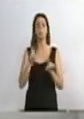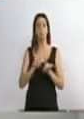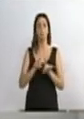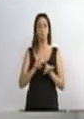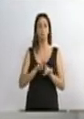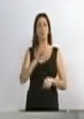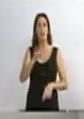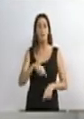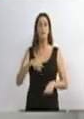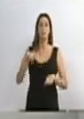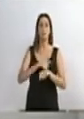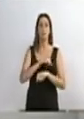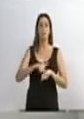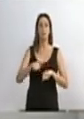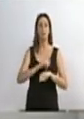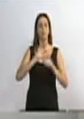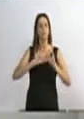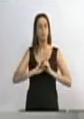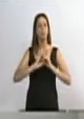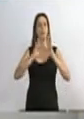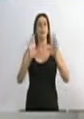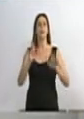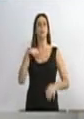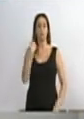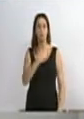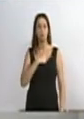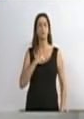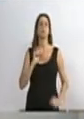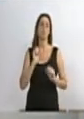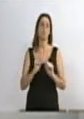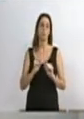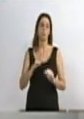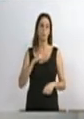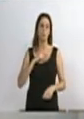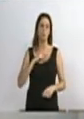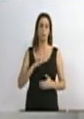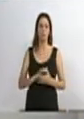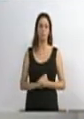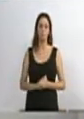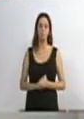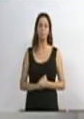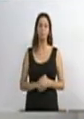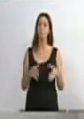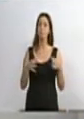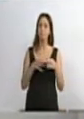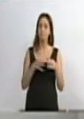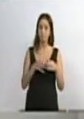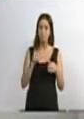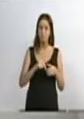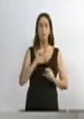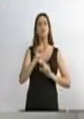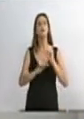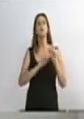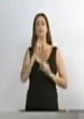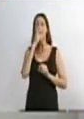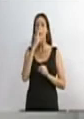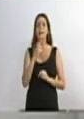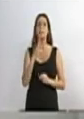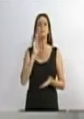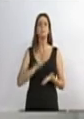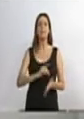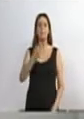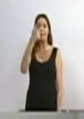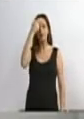a saída democrática que nós encontramos. Os fascistas são tão pequenos o